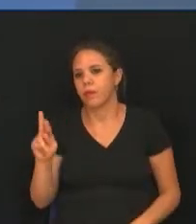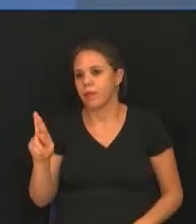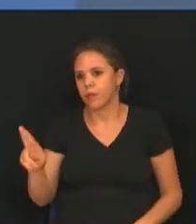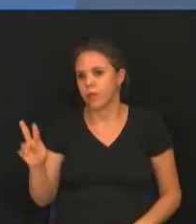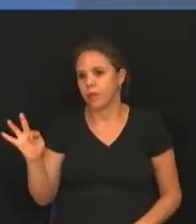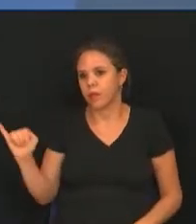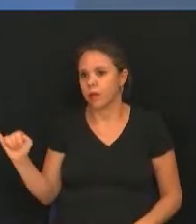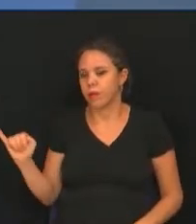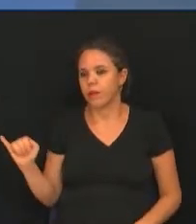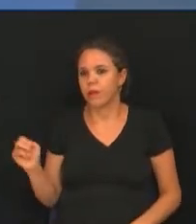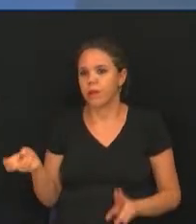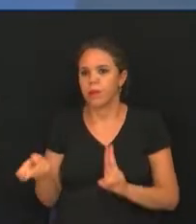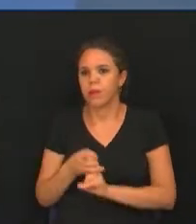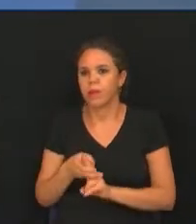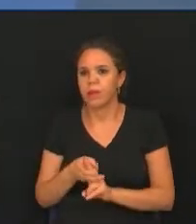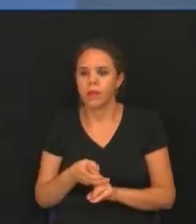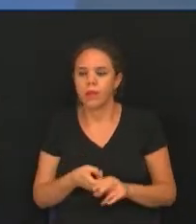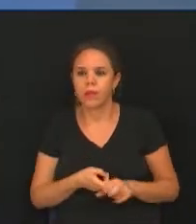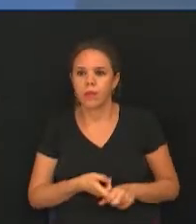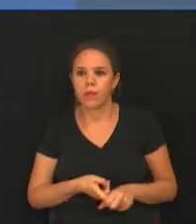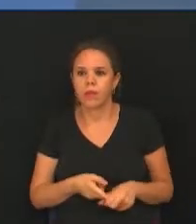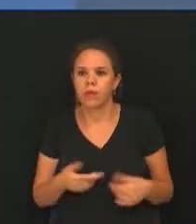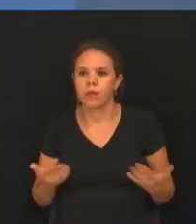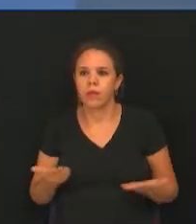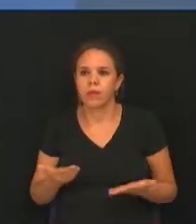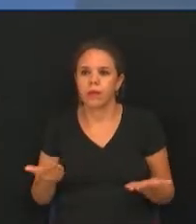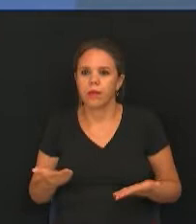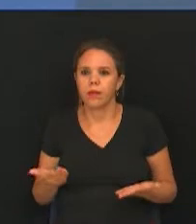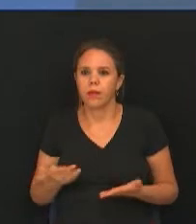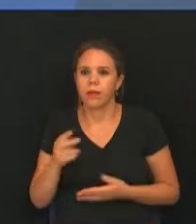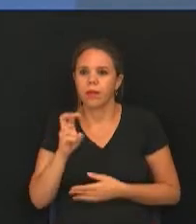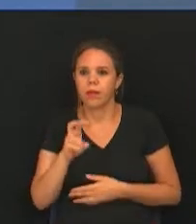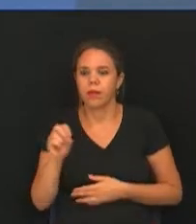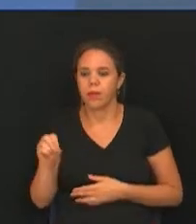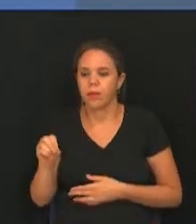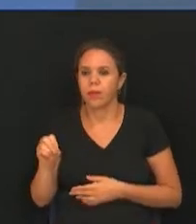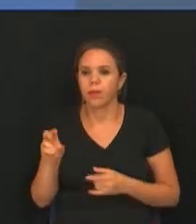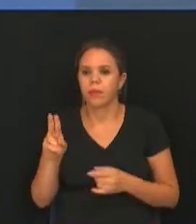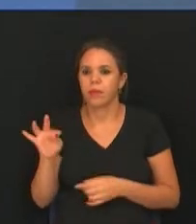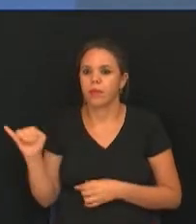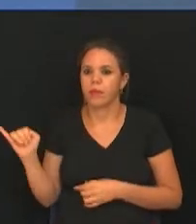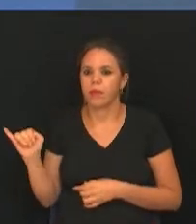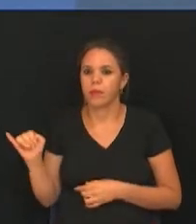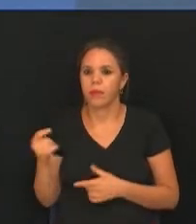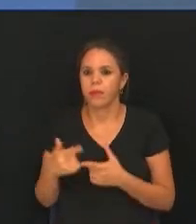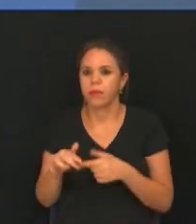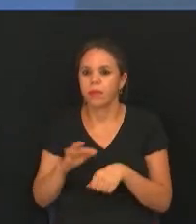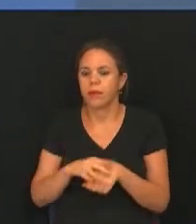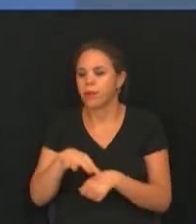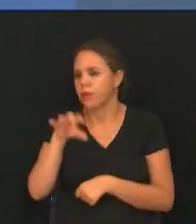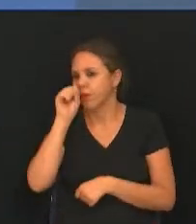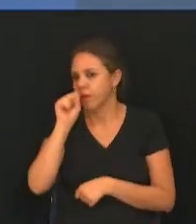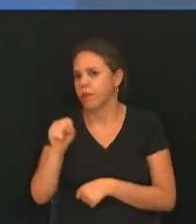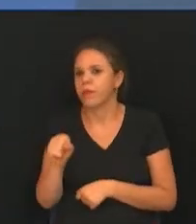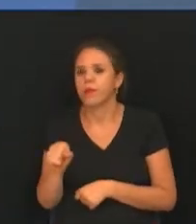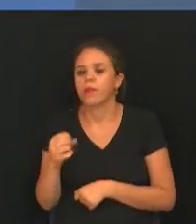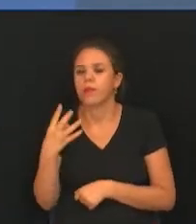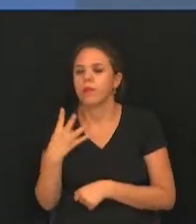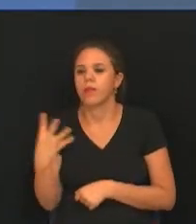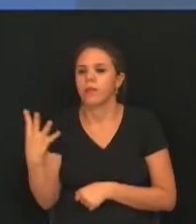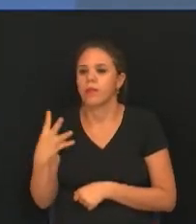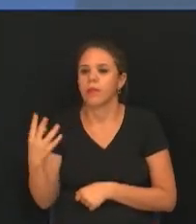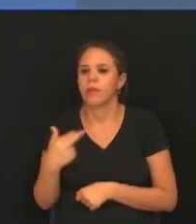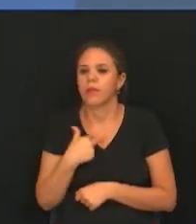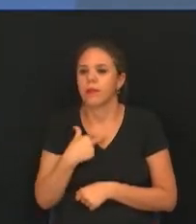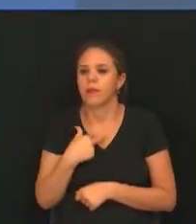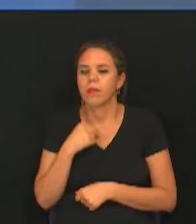sendo que no SUS municipal, que agora conta com 50 leitos de UTI para síndromes respiratórias, 44 estão